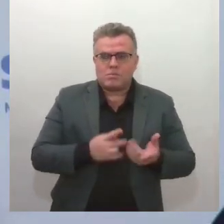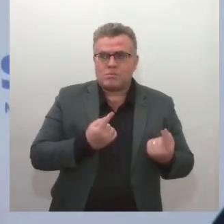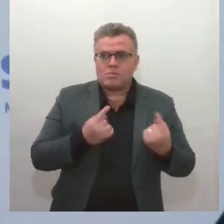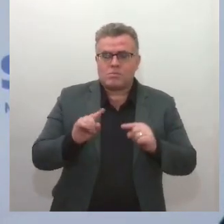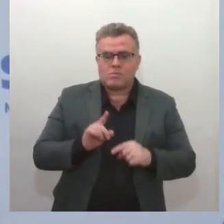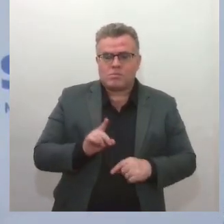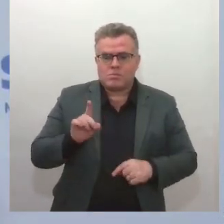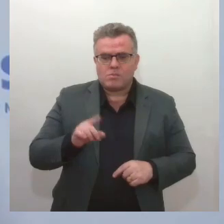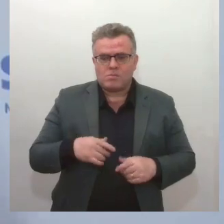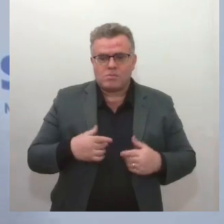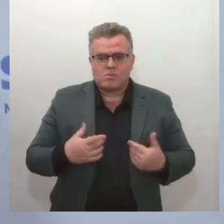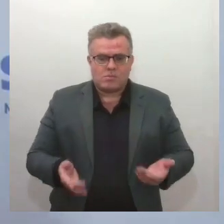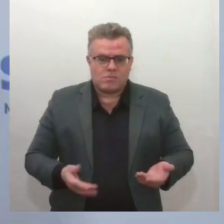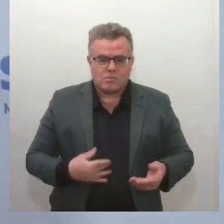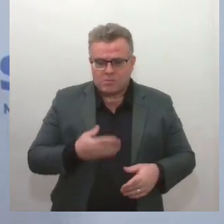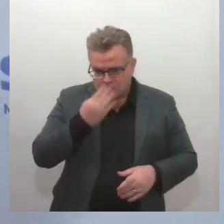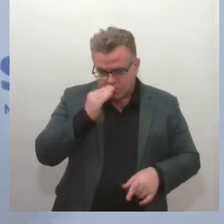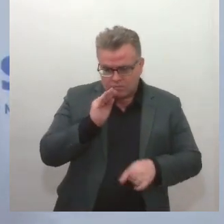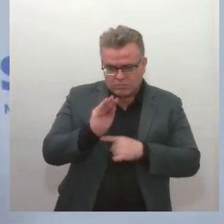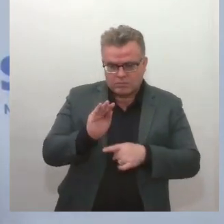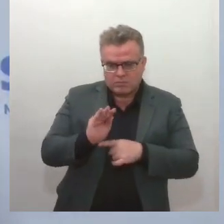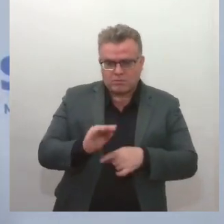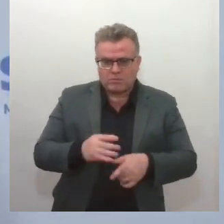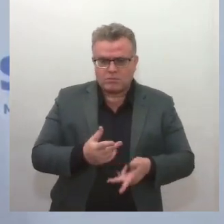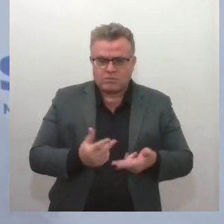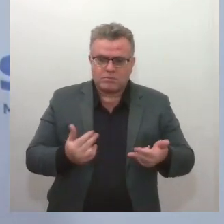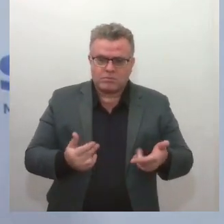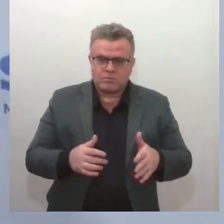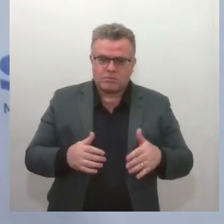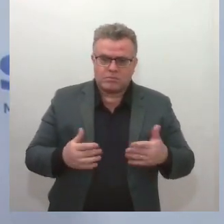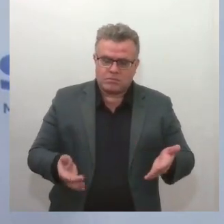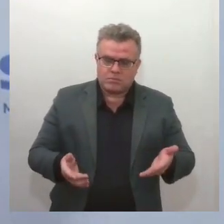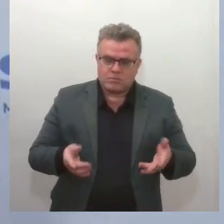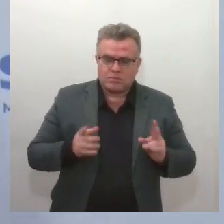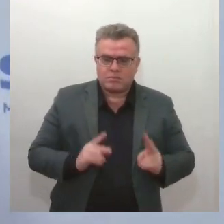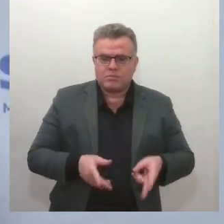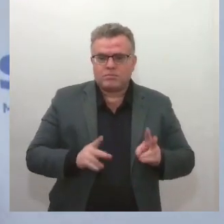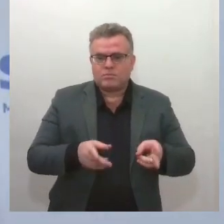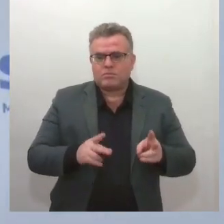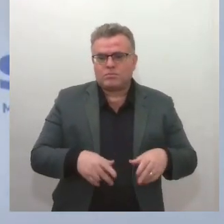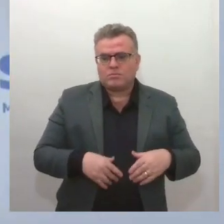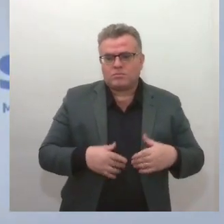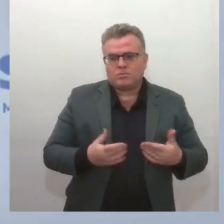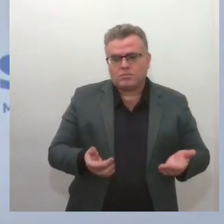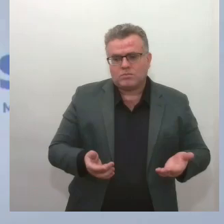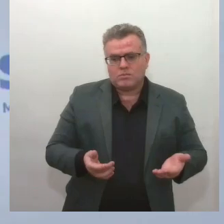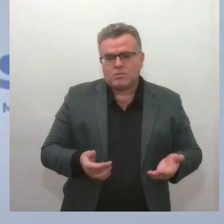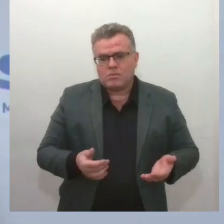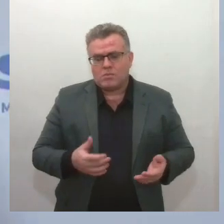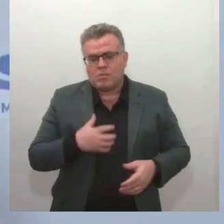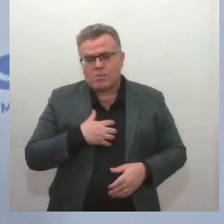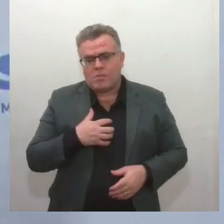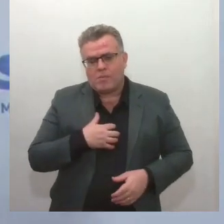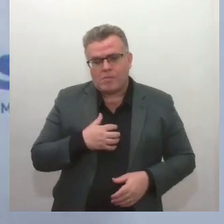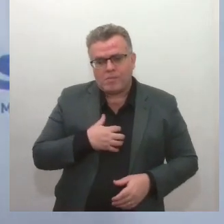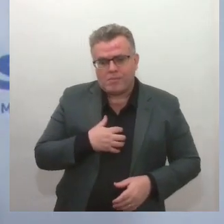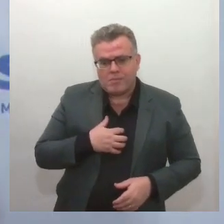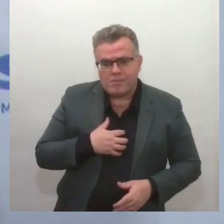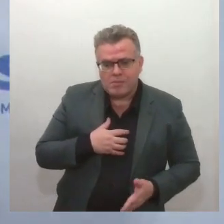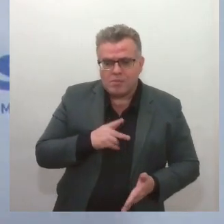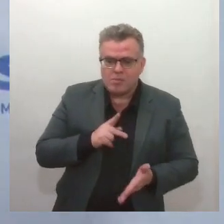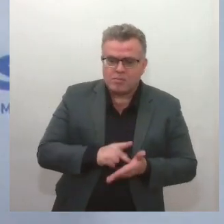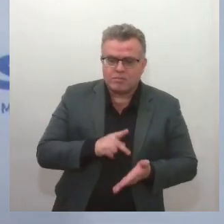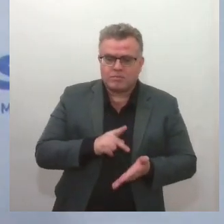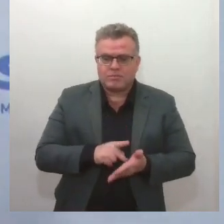abominação, uma aberração, e cada vez mais, né, os verdadeiros e as verdadeiras cristãs não